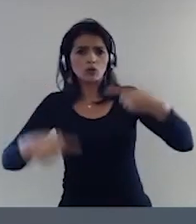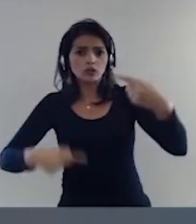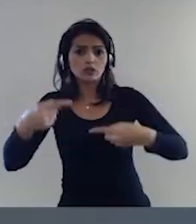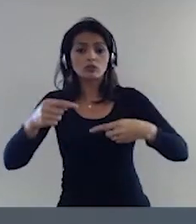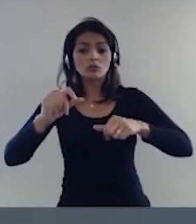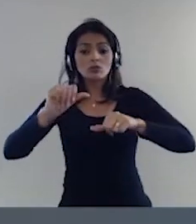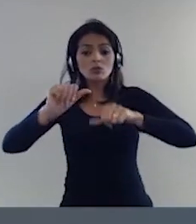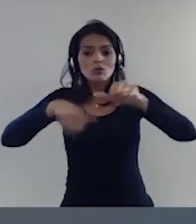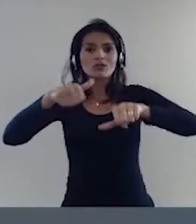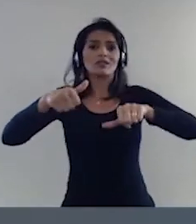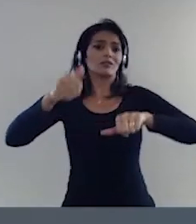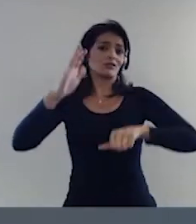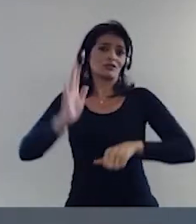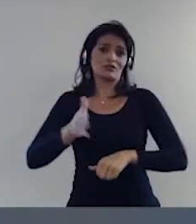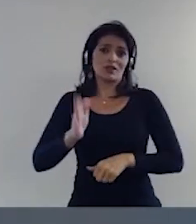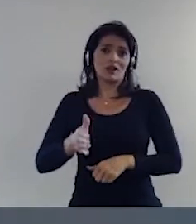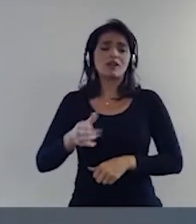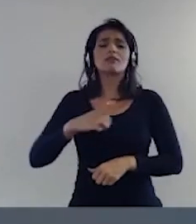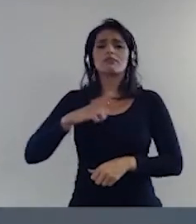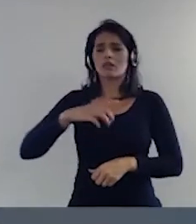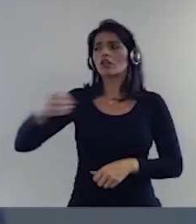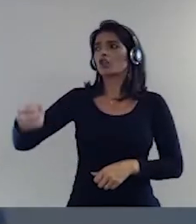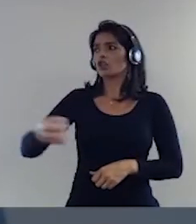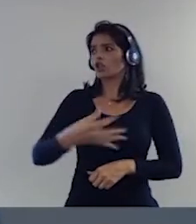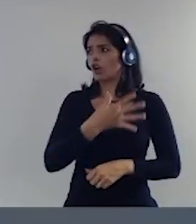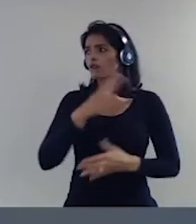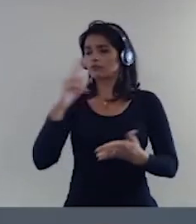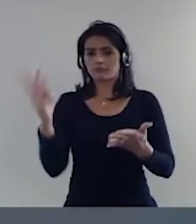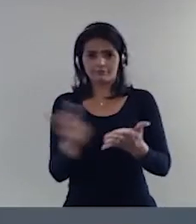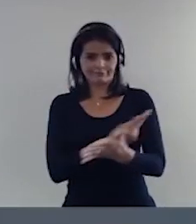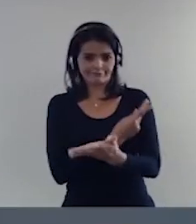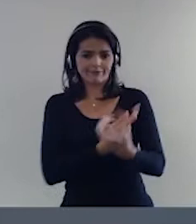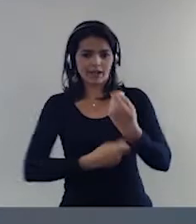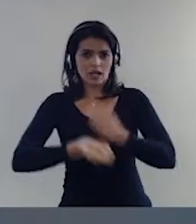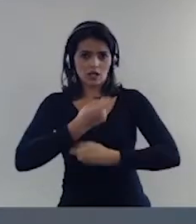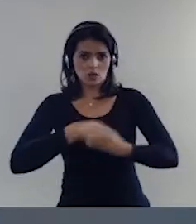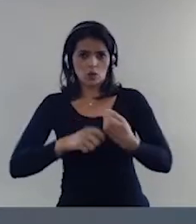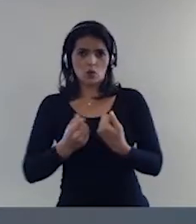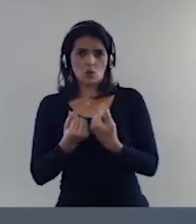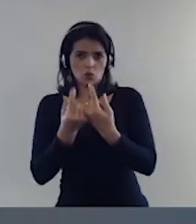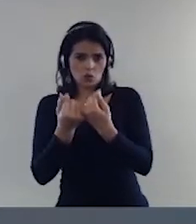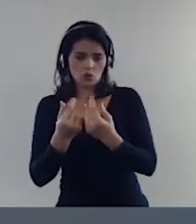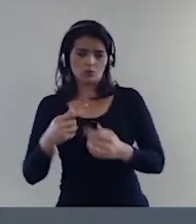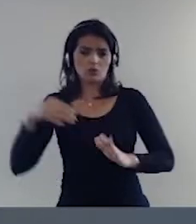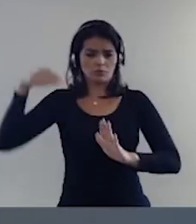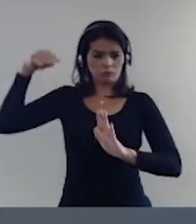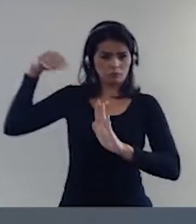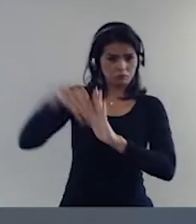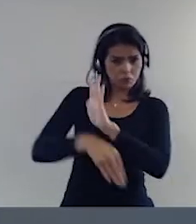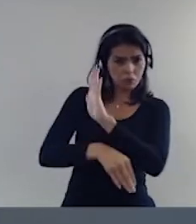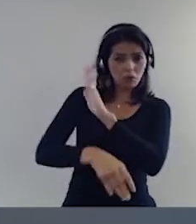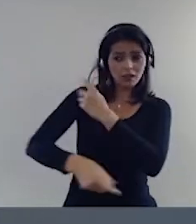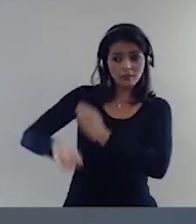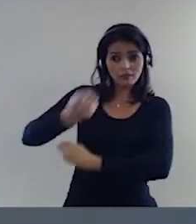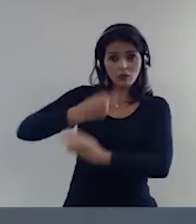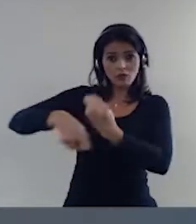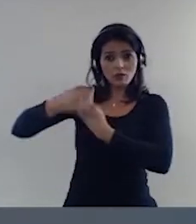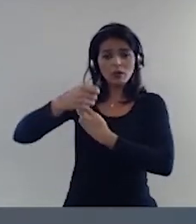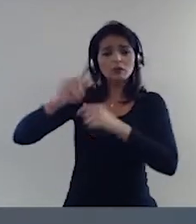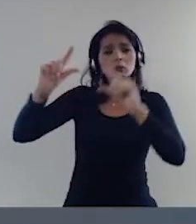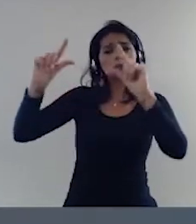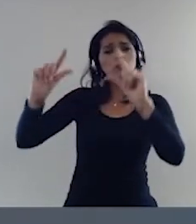alteradas, né? Ela traz novos fatos econômicos, ela traz quedas bruscas de movimento de certos